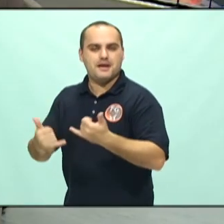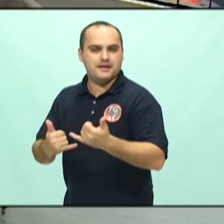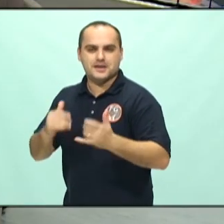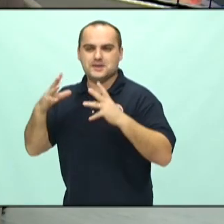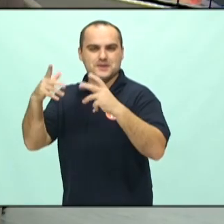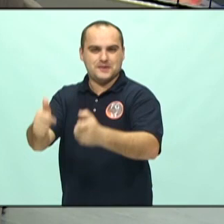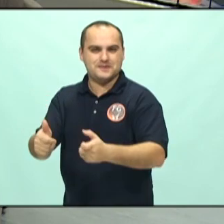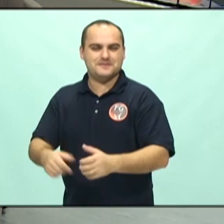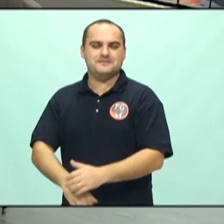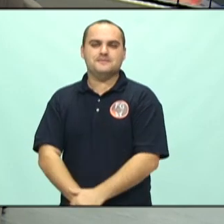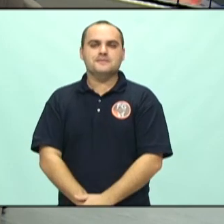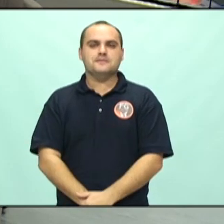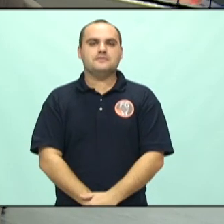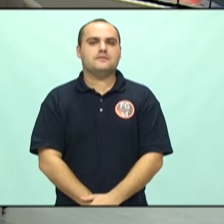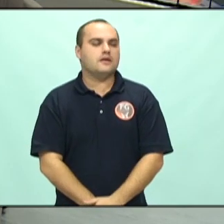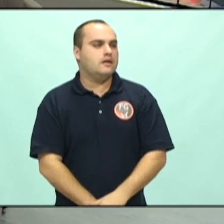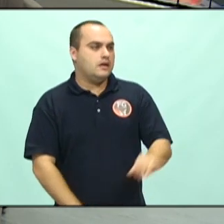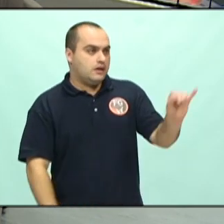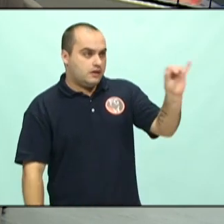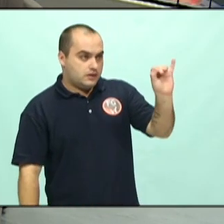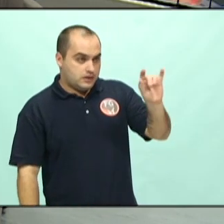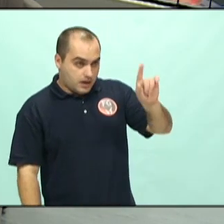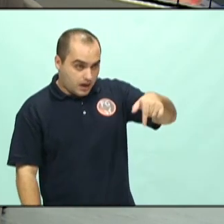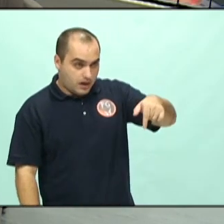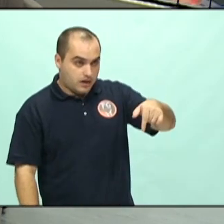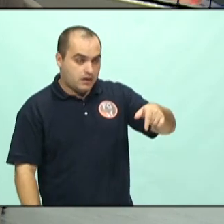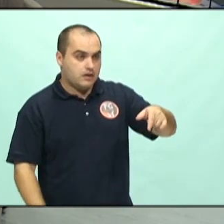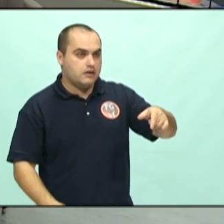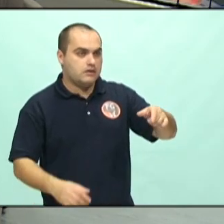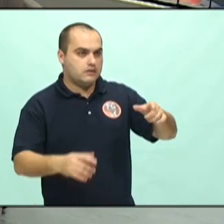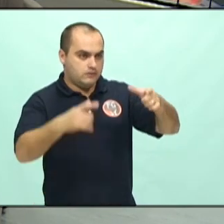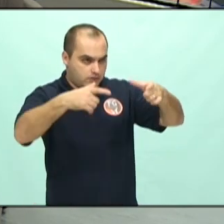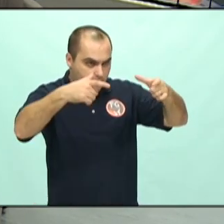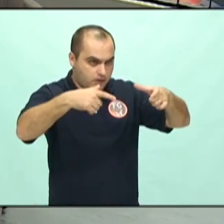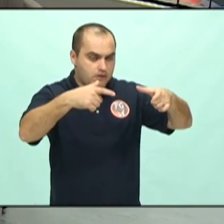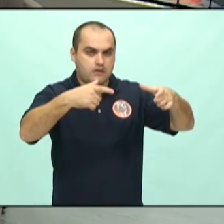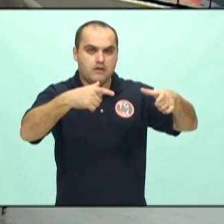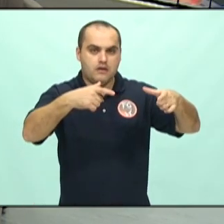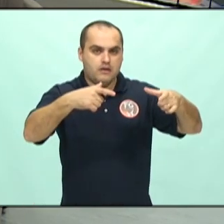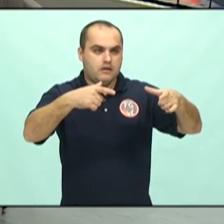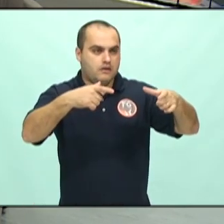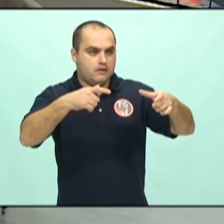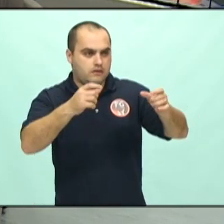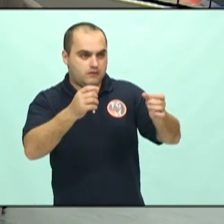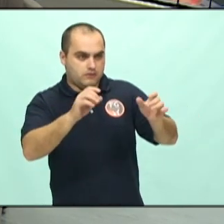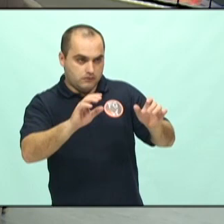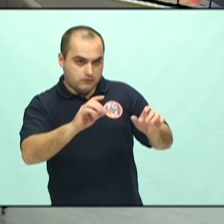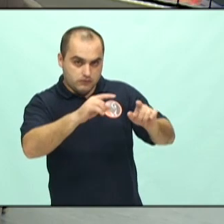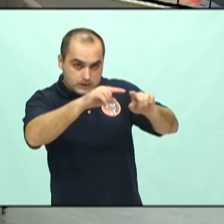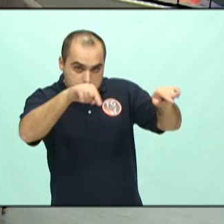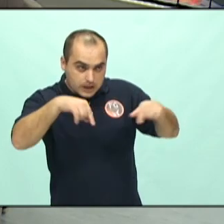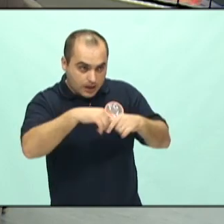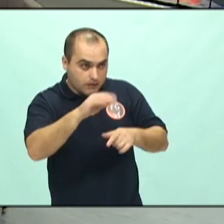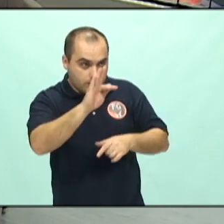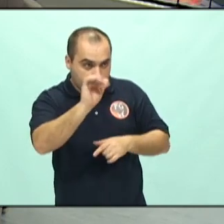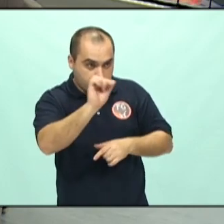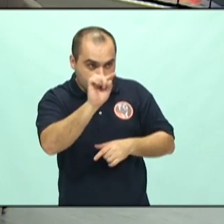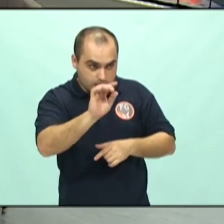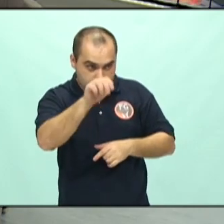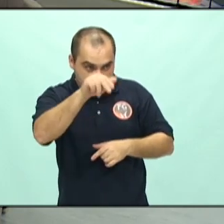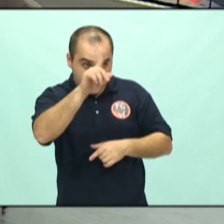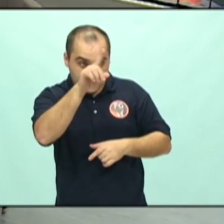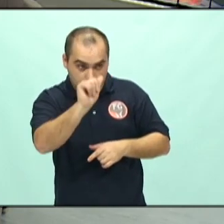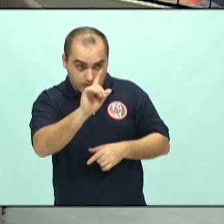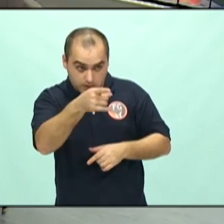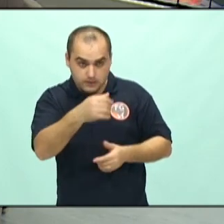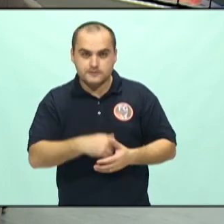todos. Itajaí será na Sociedade Fazenda. Que horário começa? Como que os servidores podem adquirir o seu convite? Certo. Em Itajaí